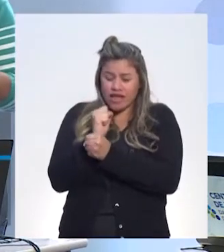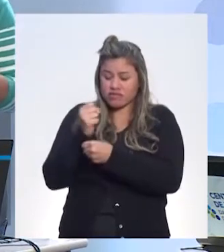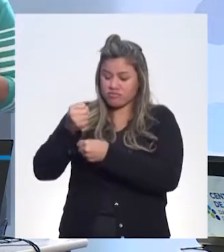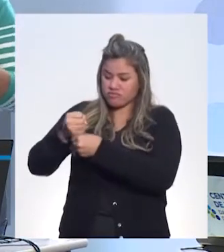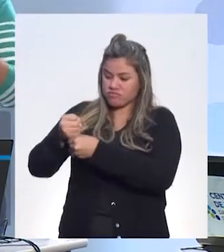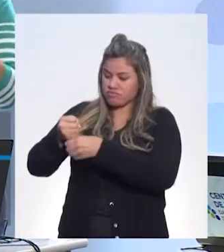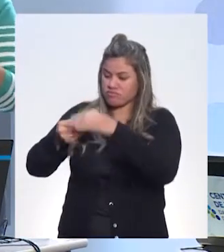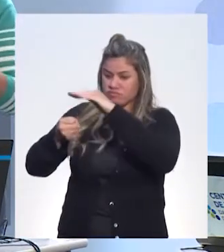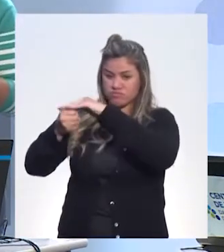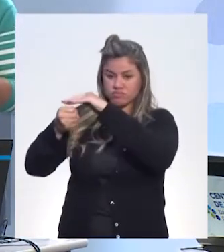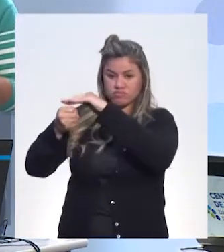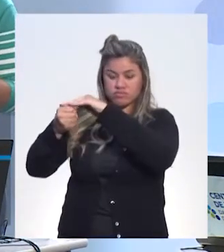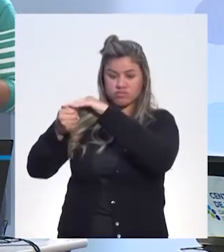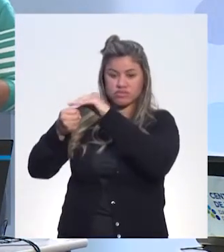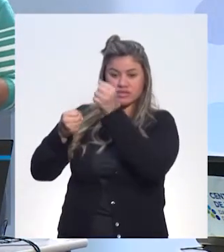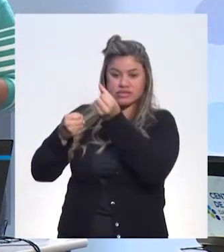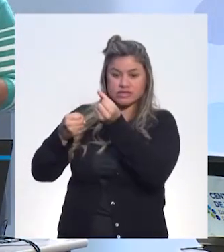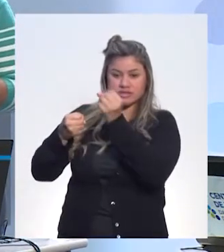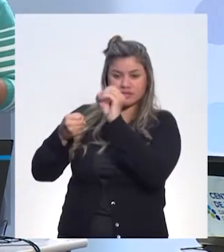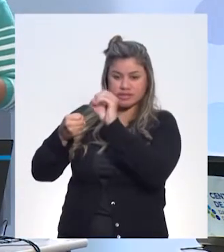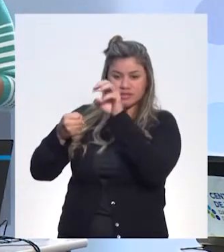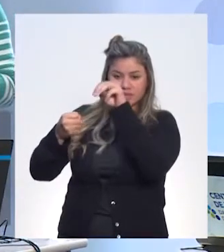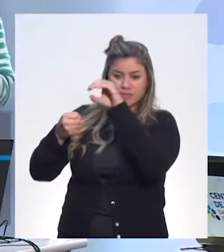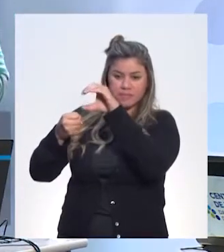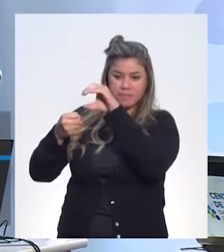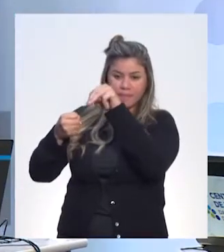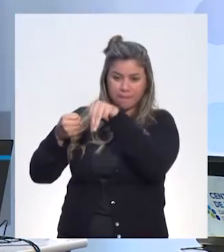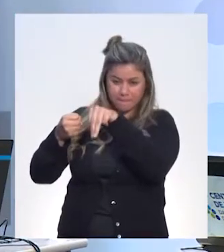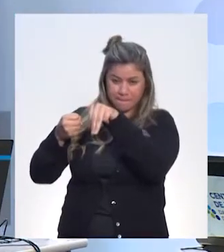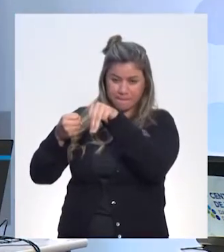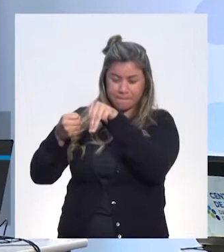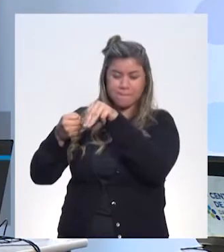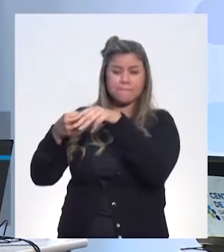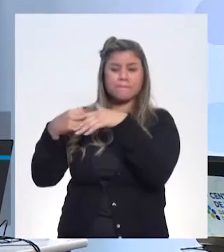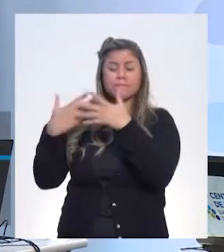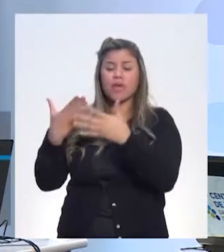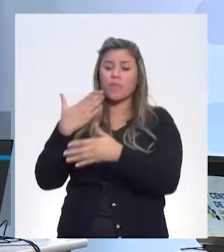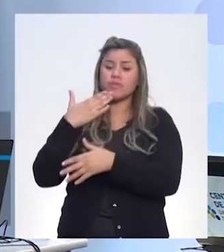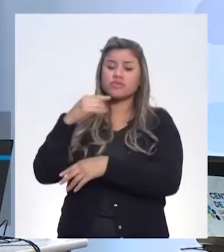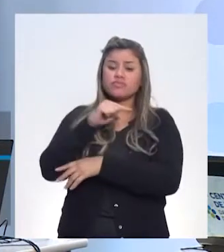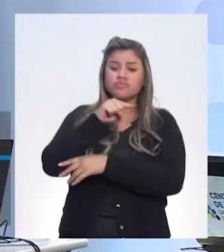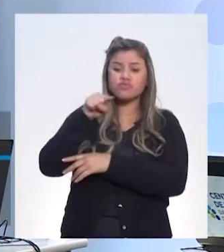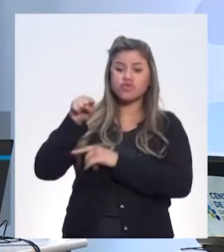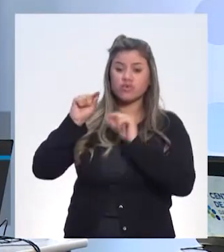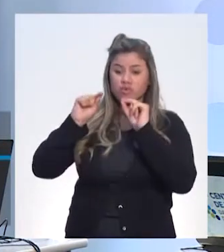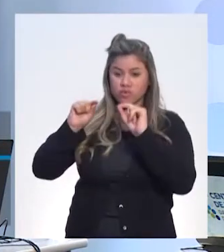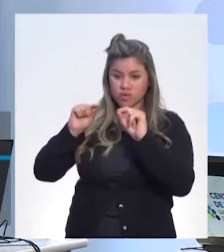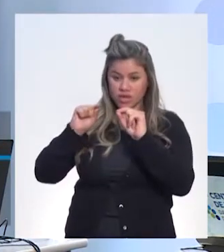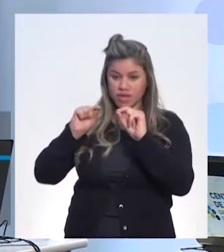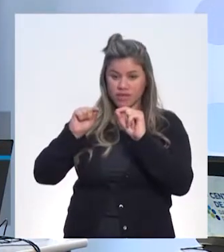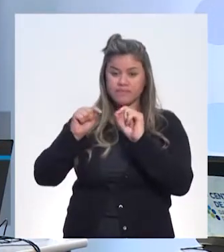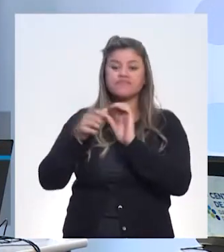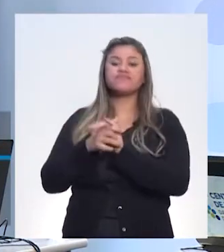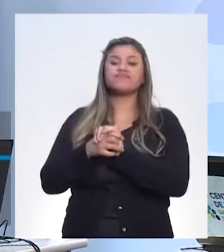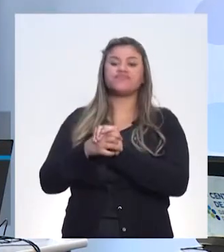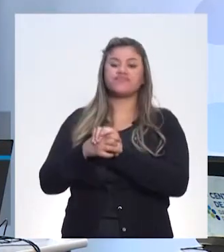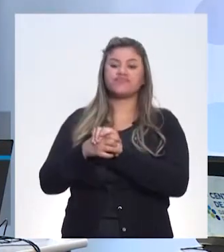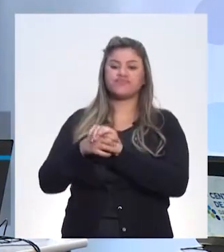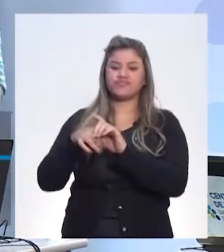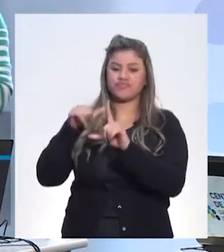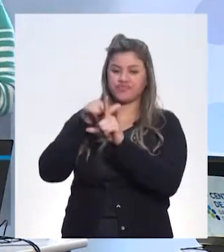essa medida era de 60 centímetros. Então, o que eu pedi para vocês? Para vocês colocarem no